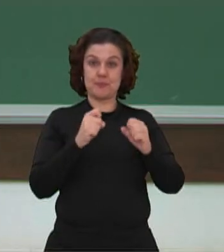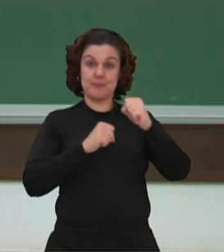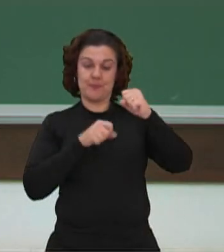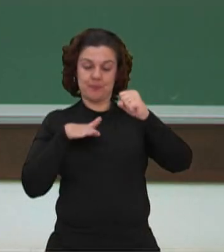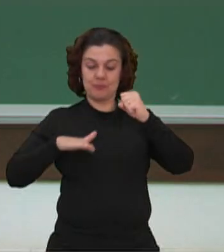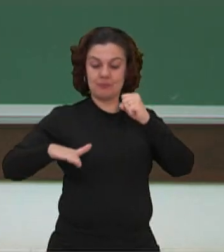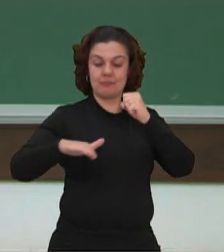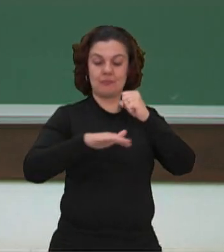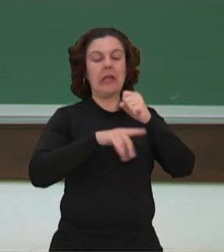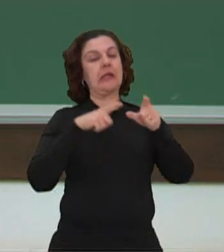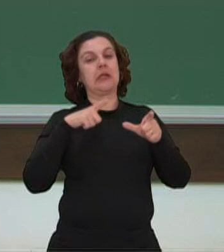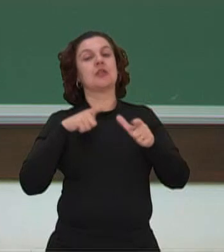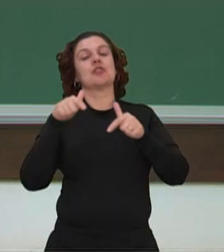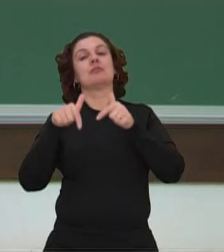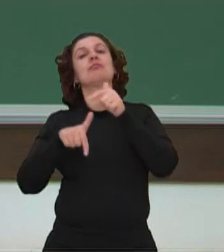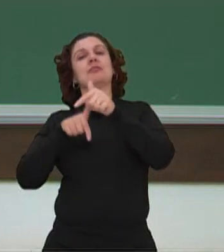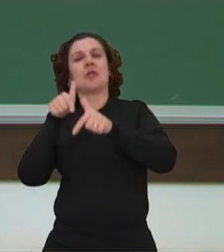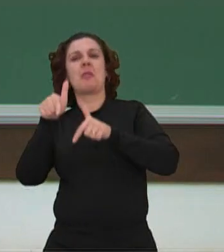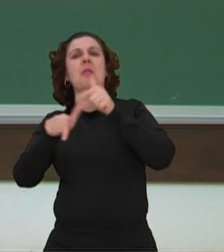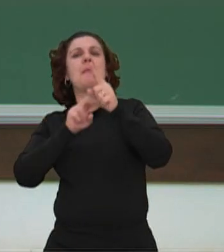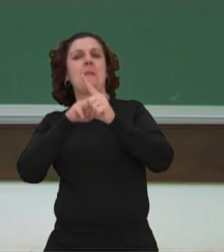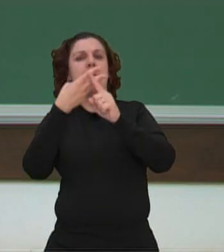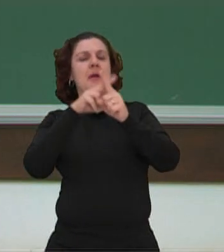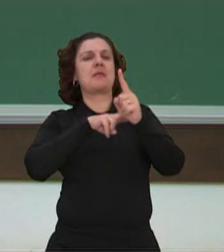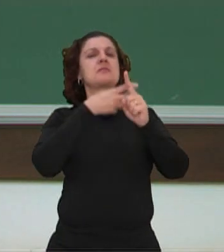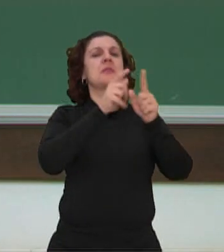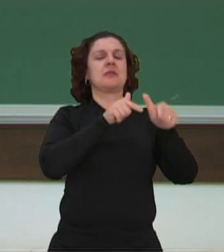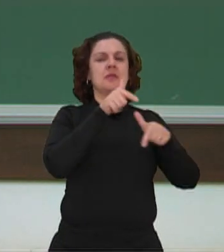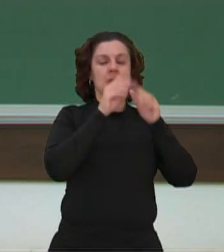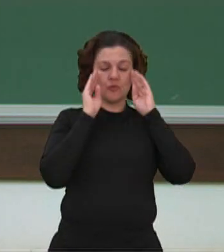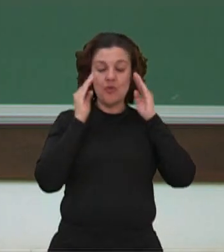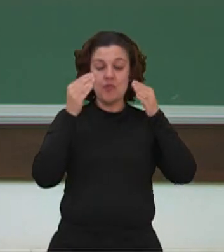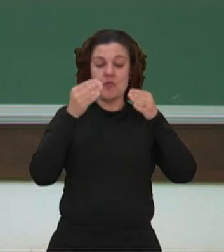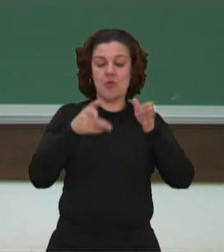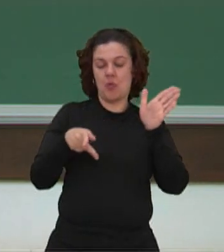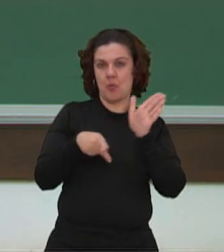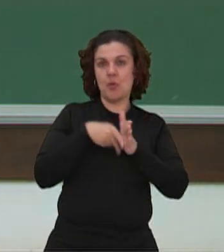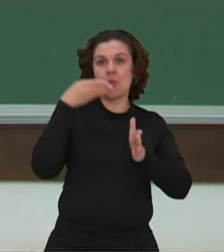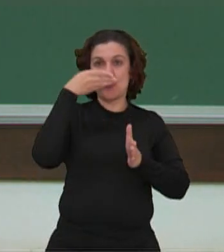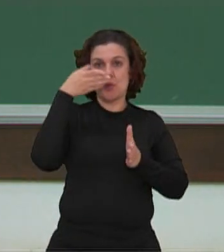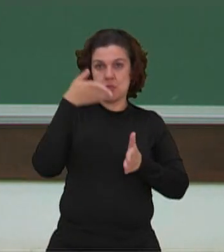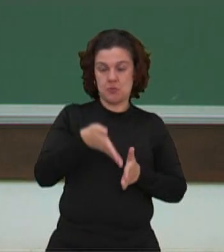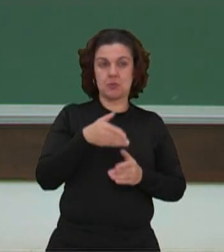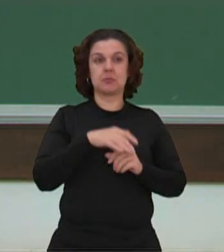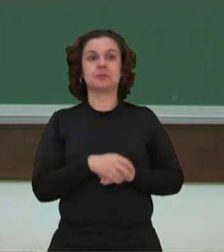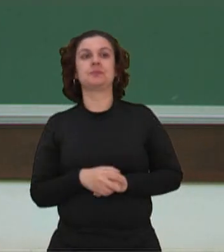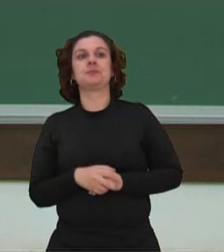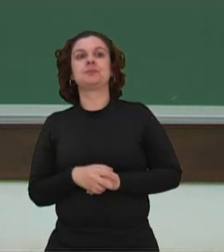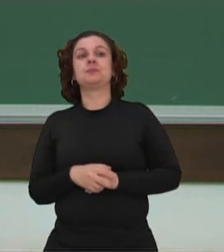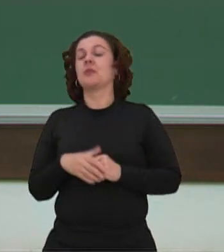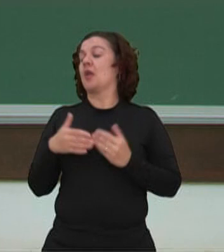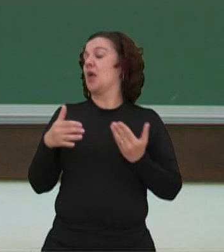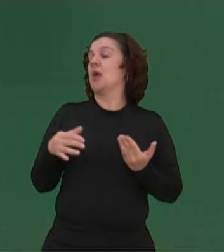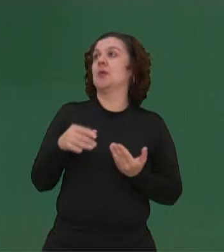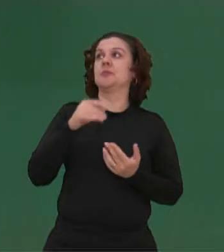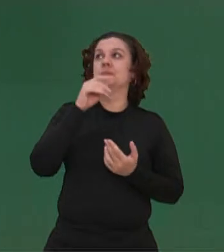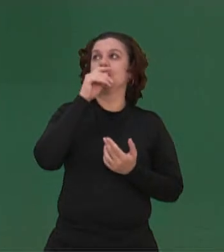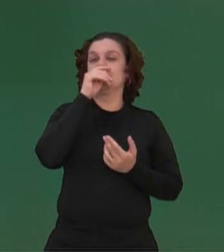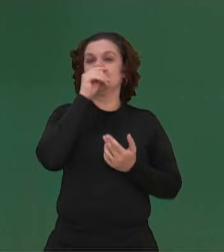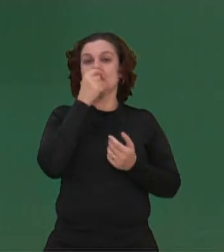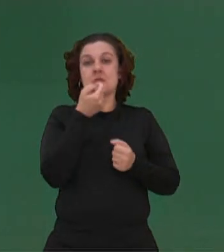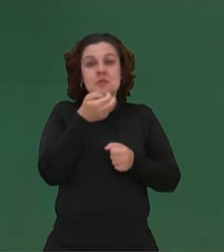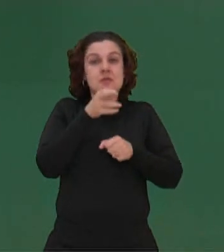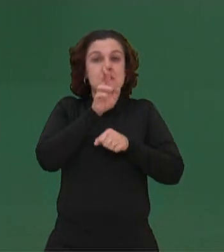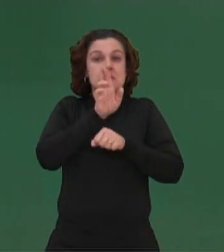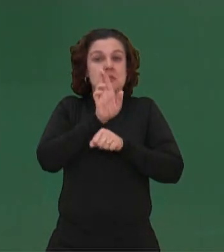diversas outras ocupações, além daquelas ligadas diretamente à produção de açúcar, ligadas aos senhores